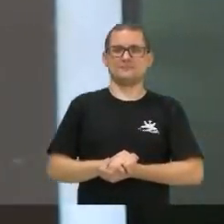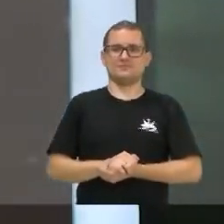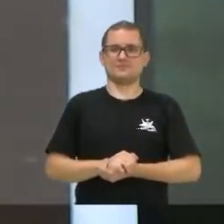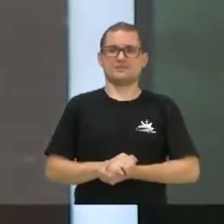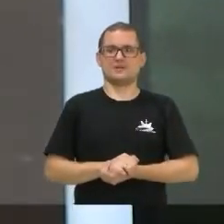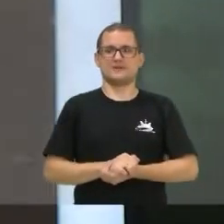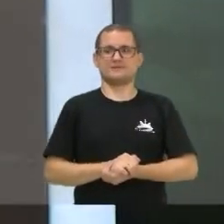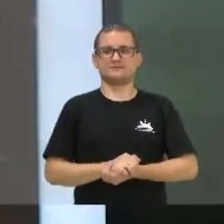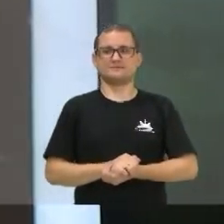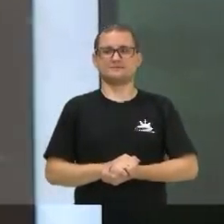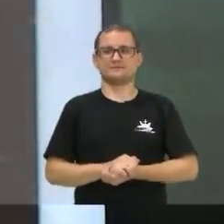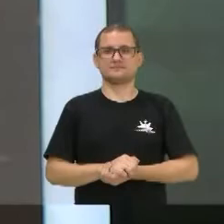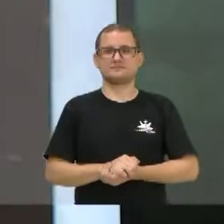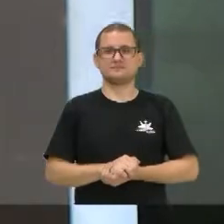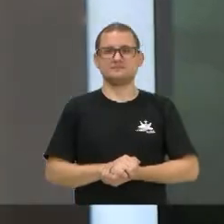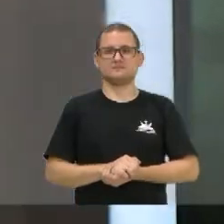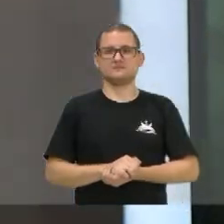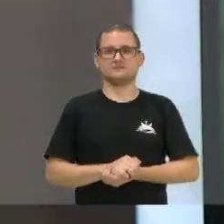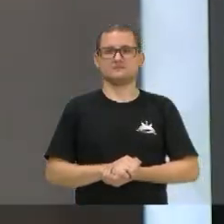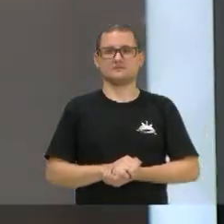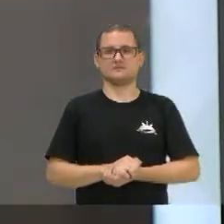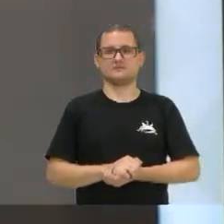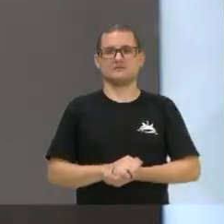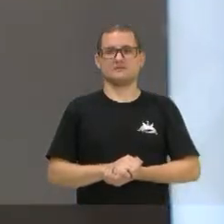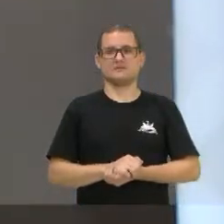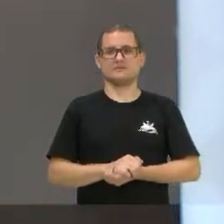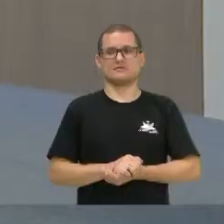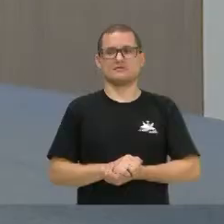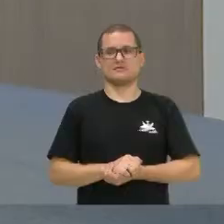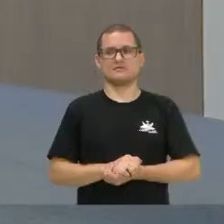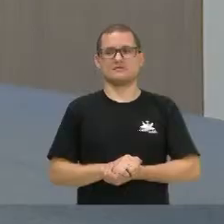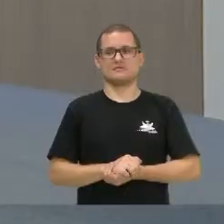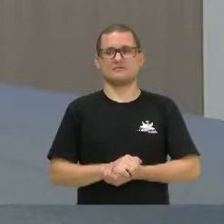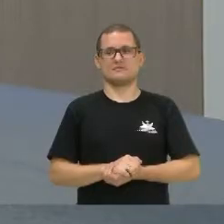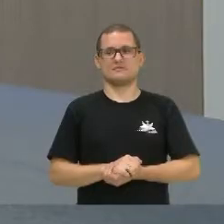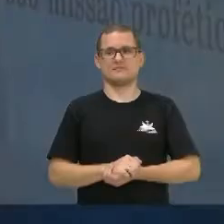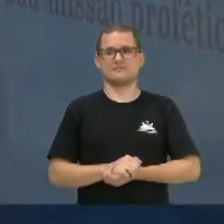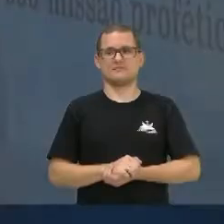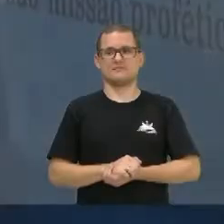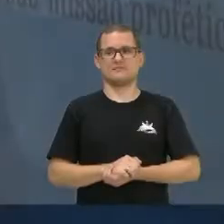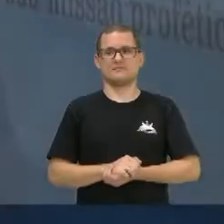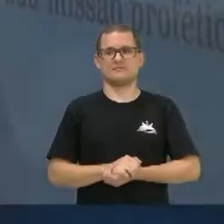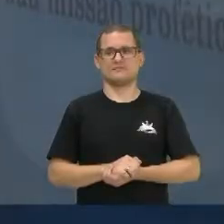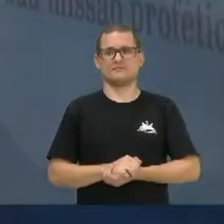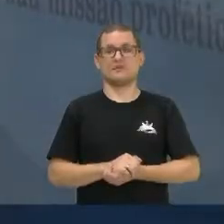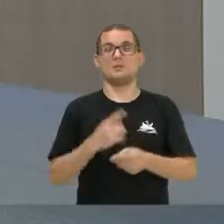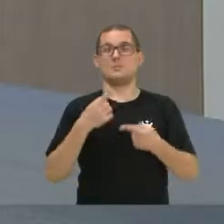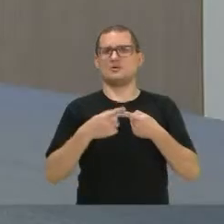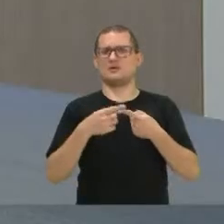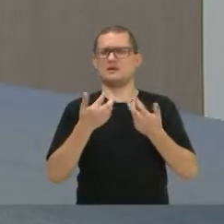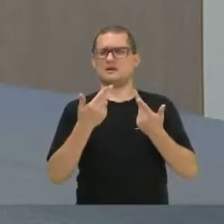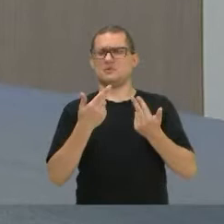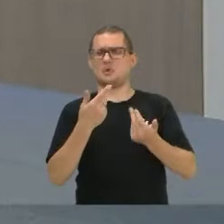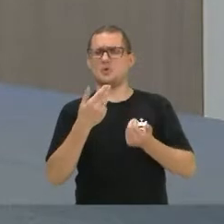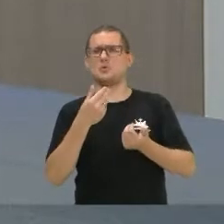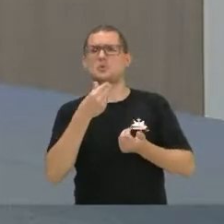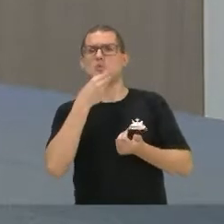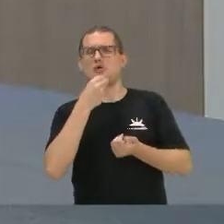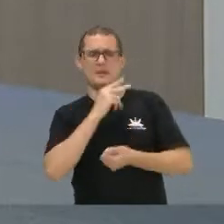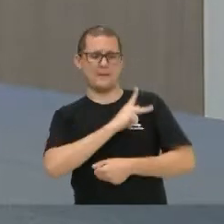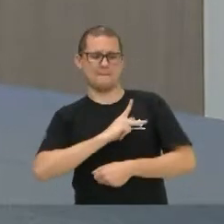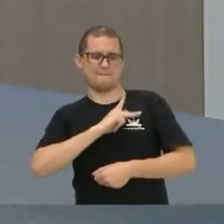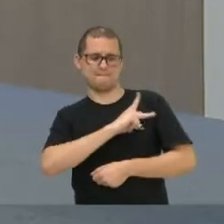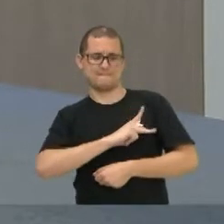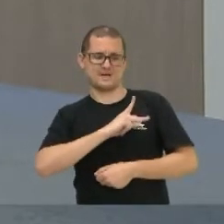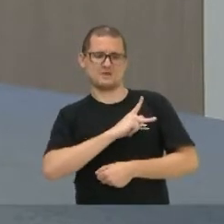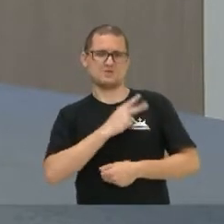que é paulo que escreveu capítulo 8 de romanos e que recebe na linguagem do